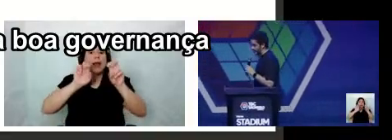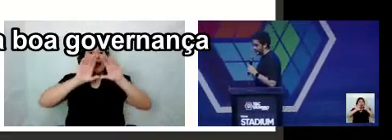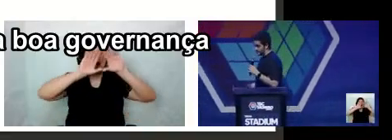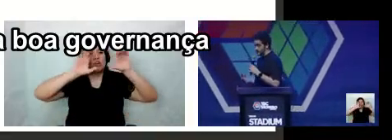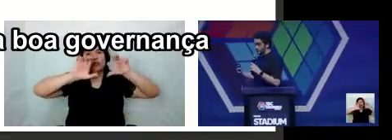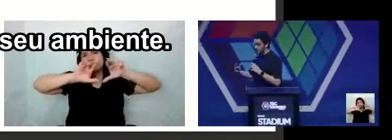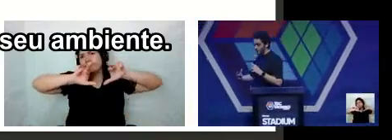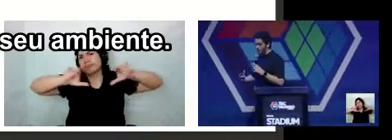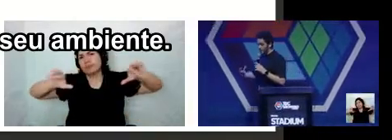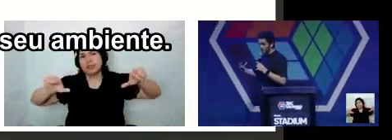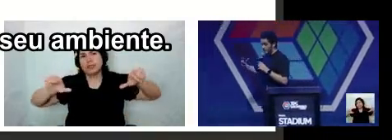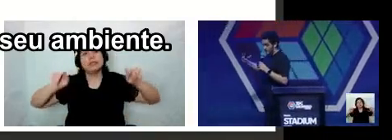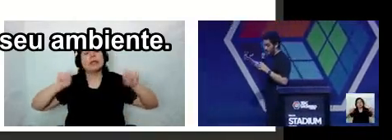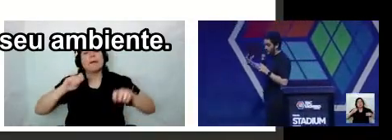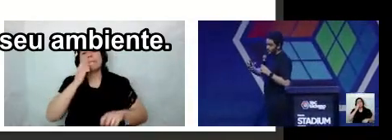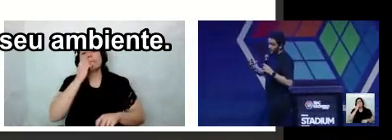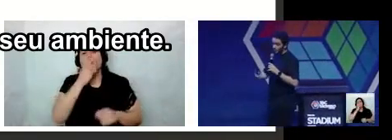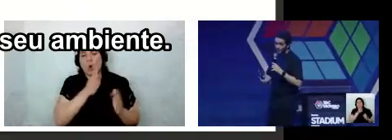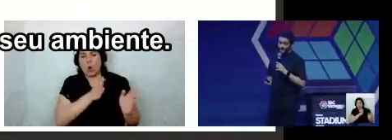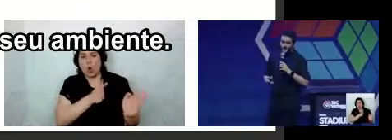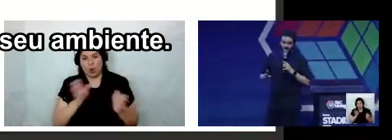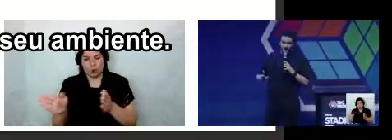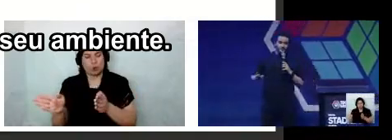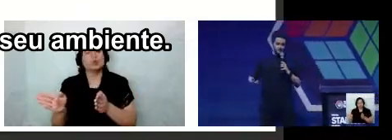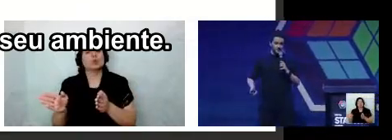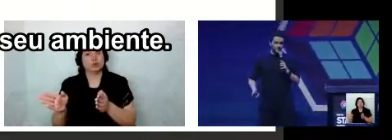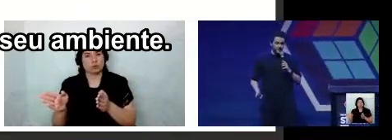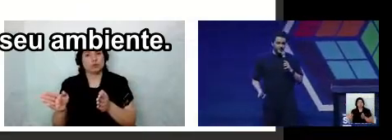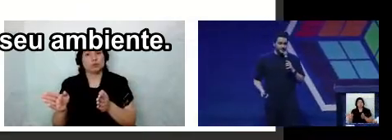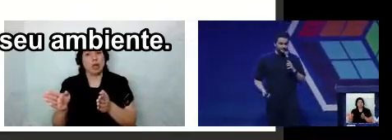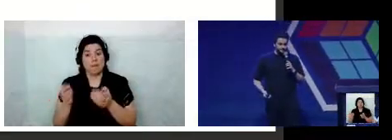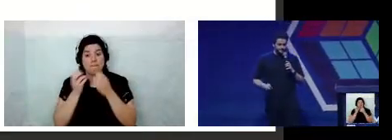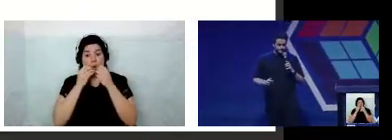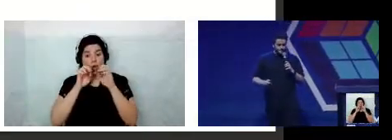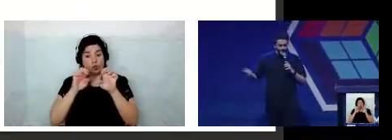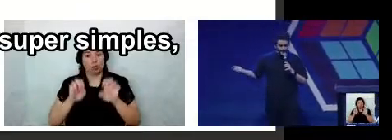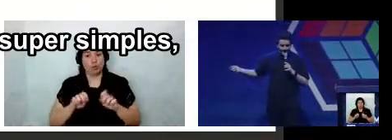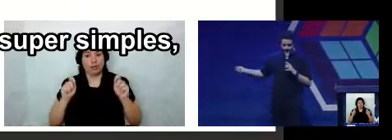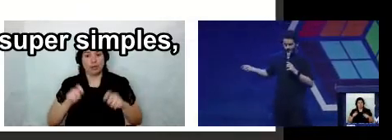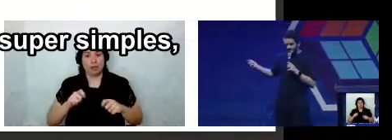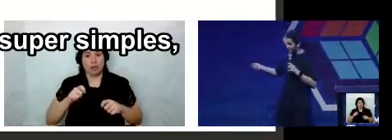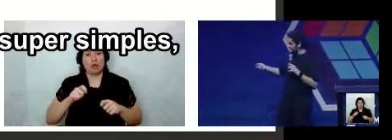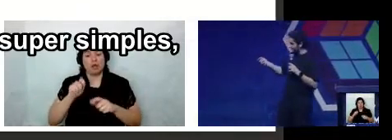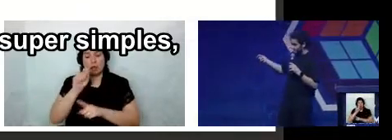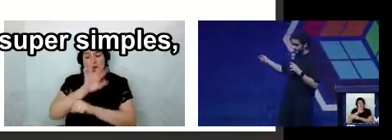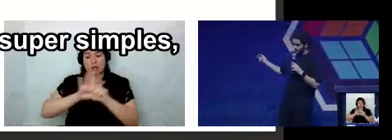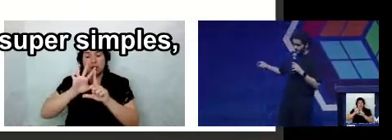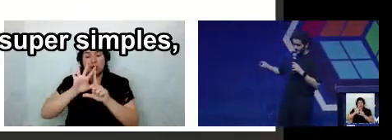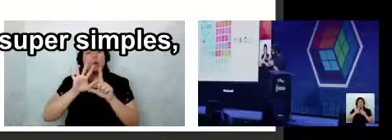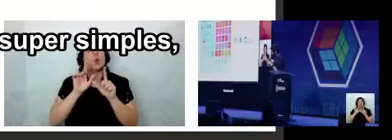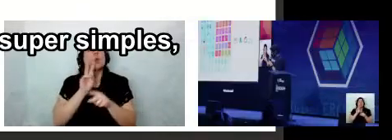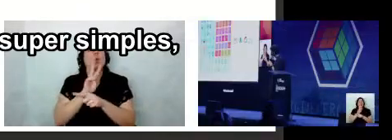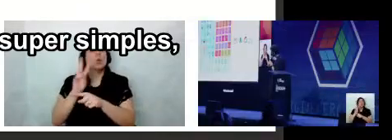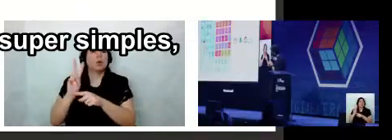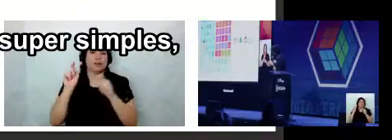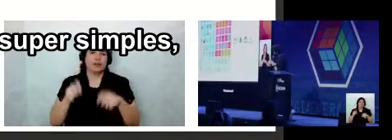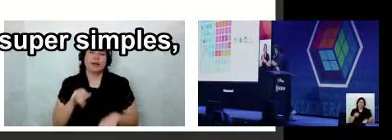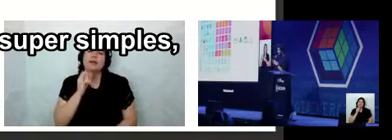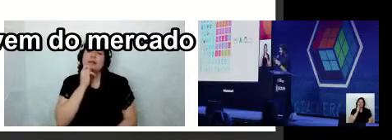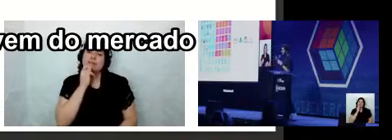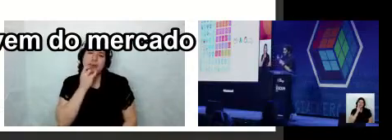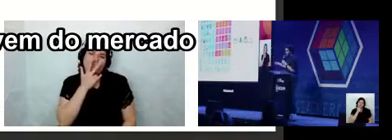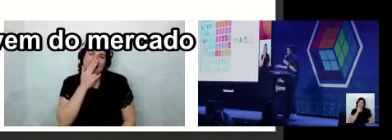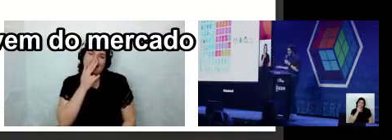boa governança e uma boa estrutura para cuidar do seu ambiente. Aqui é um exemplo assim, ridículo, super